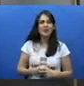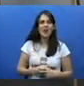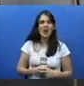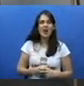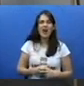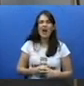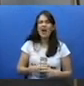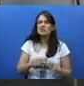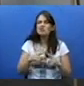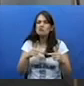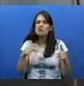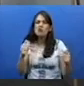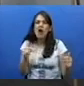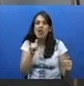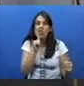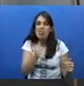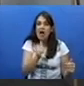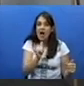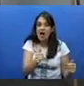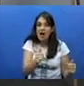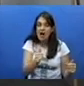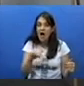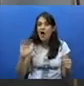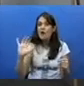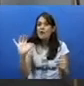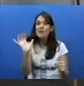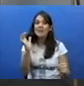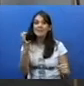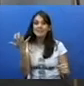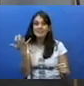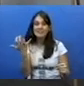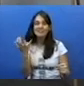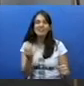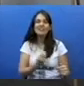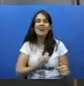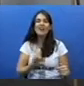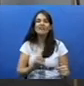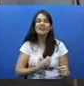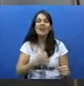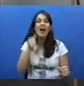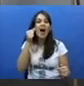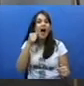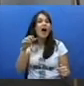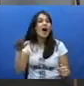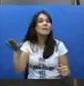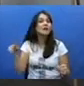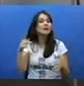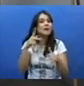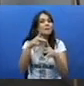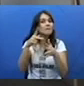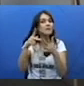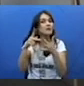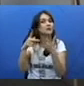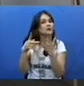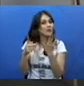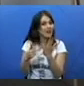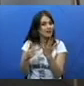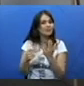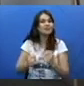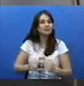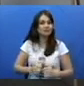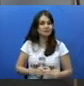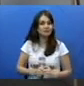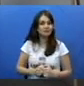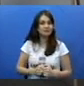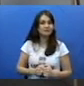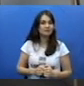fatos narrados aconteceram na vida da personagem que conta a história. Quando? Ó, lembrando